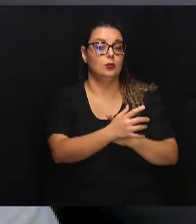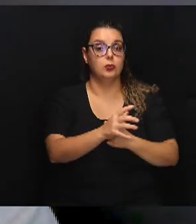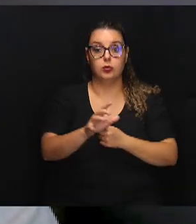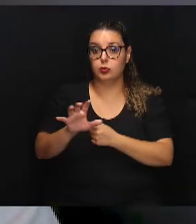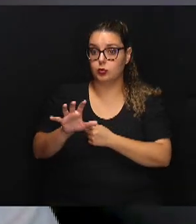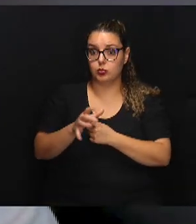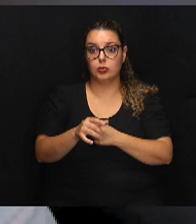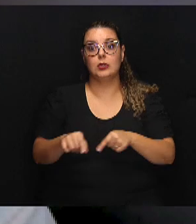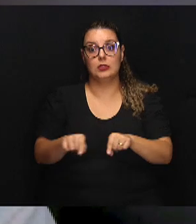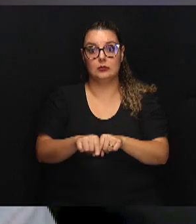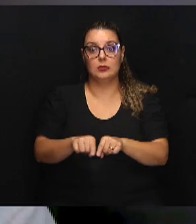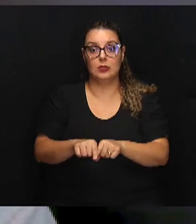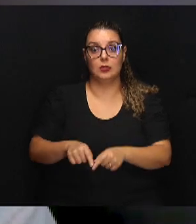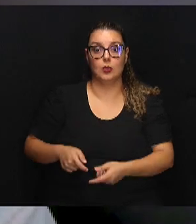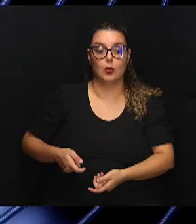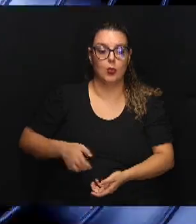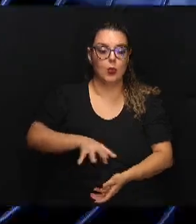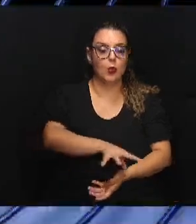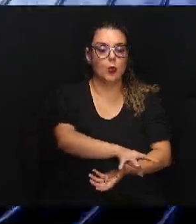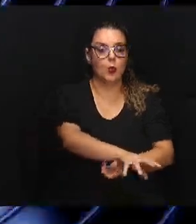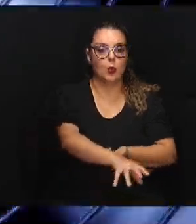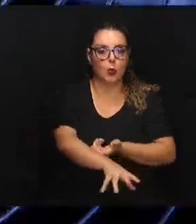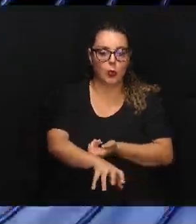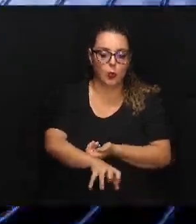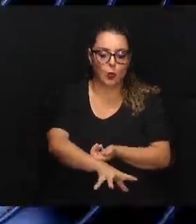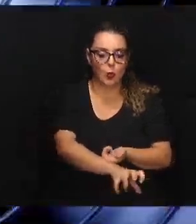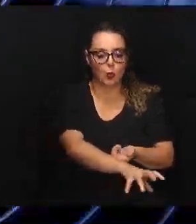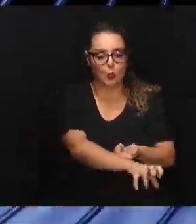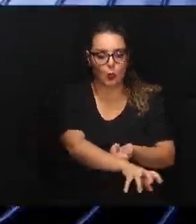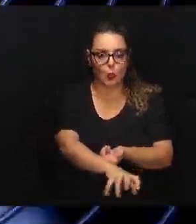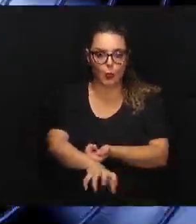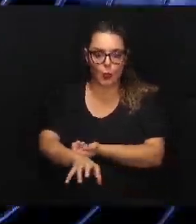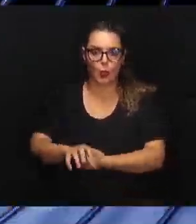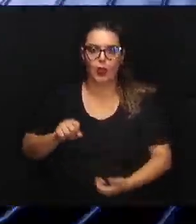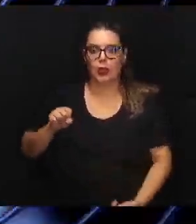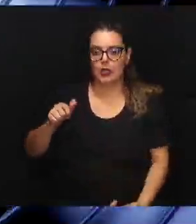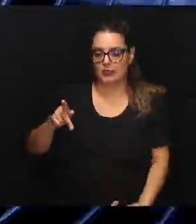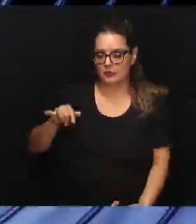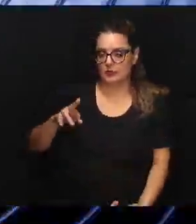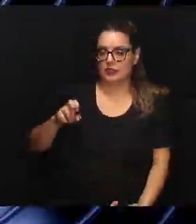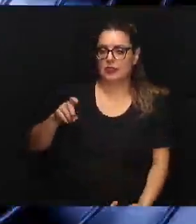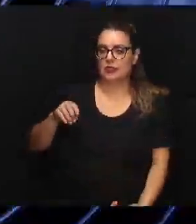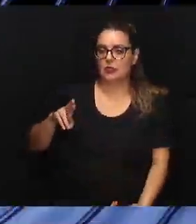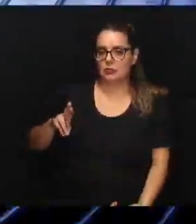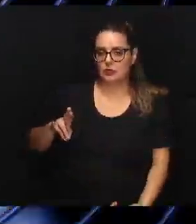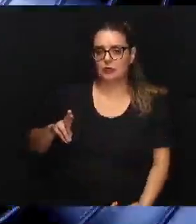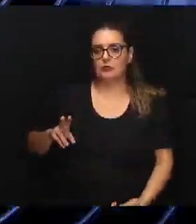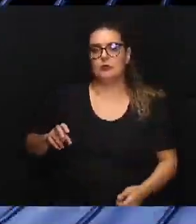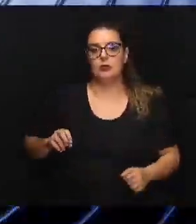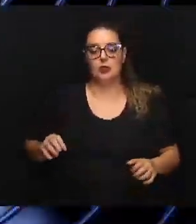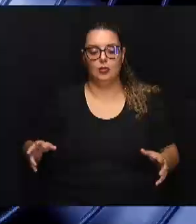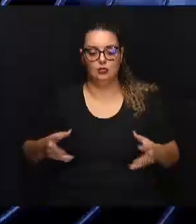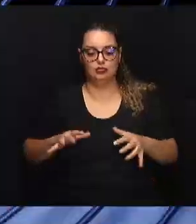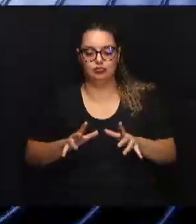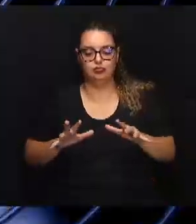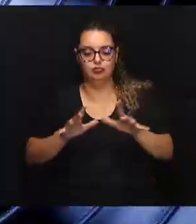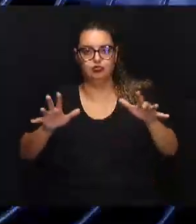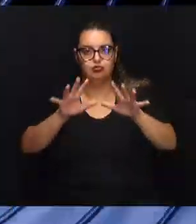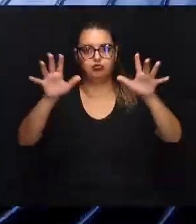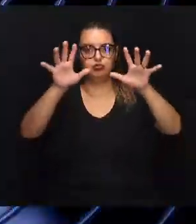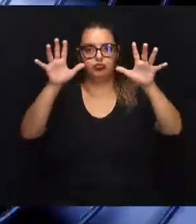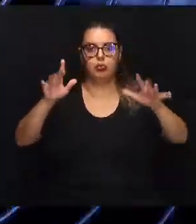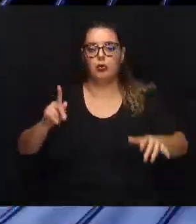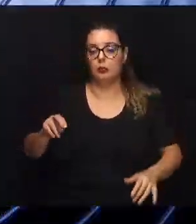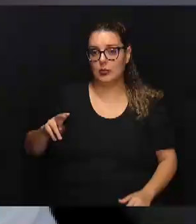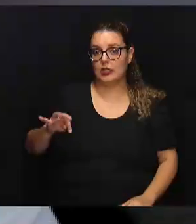grupo aí o aspirador de pó, que é parecido, né? Que é justamente isso, você pegar e jogar em suspensão uma quantidade muito grande de partículas